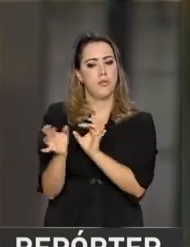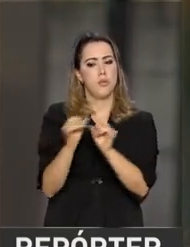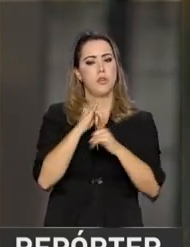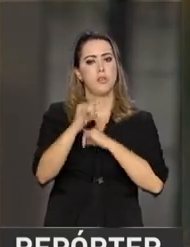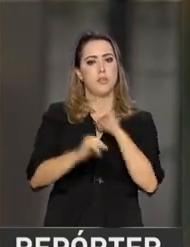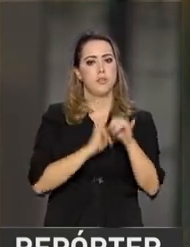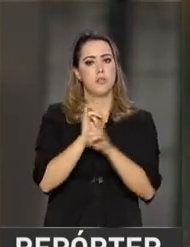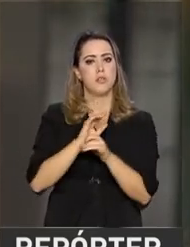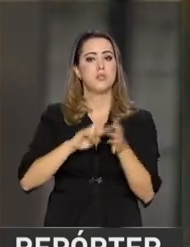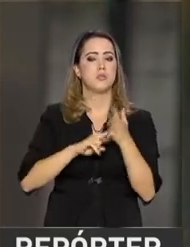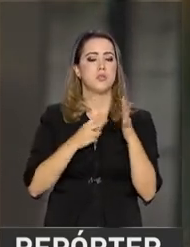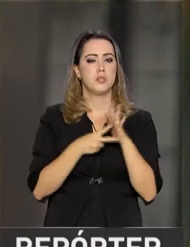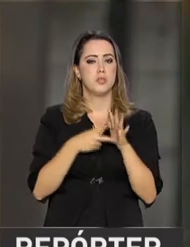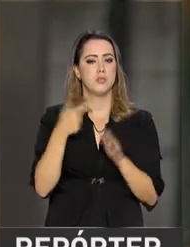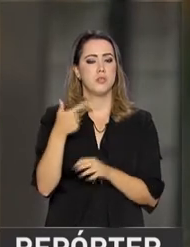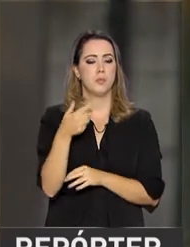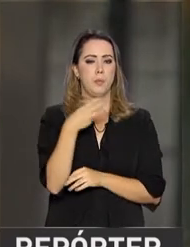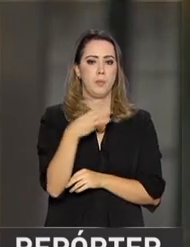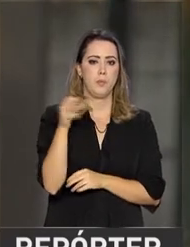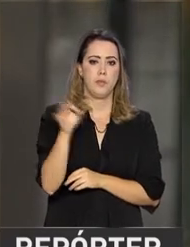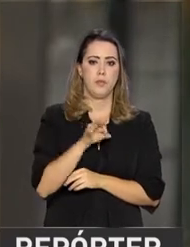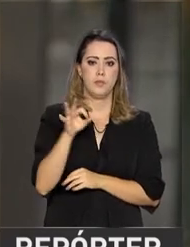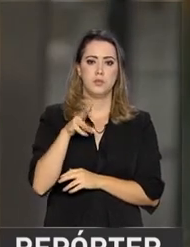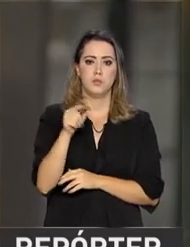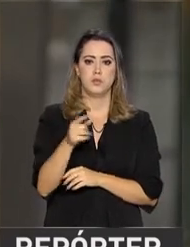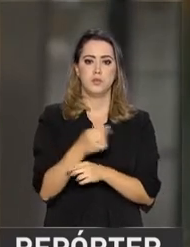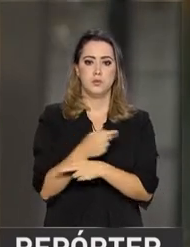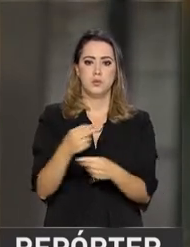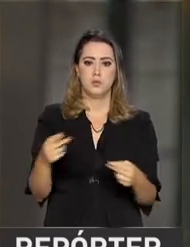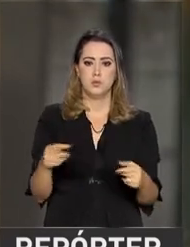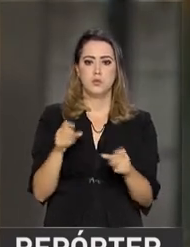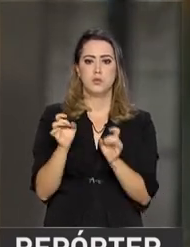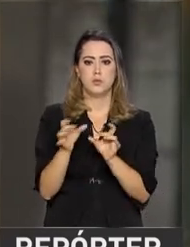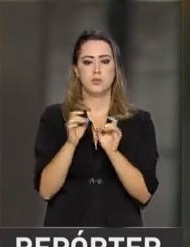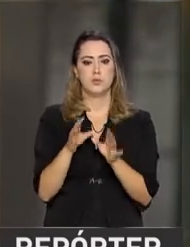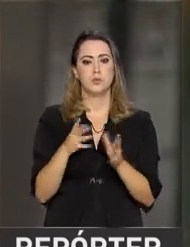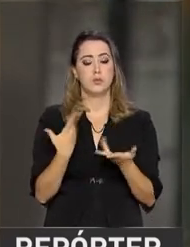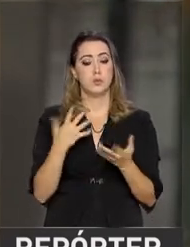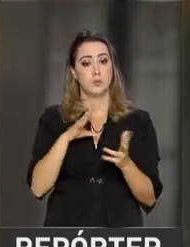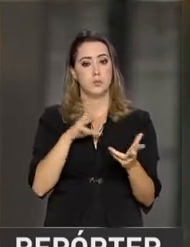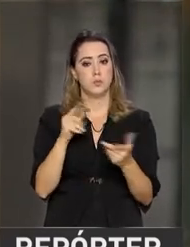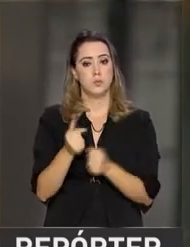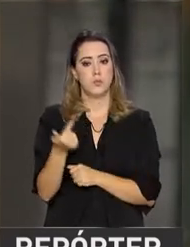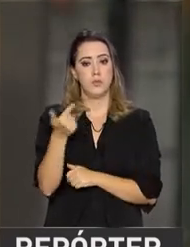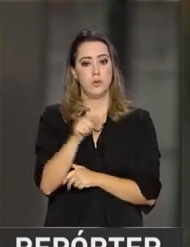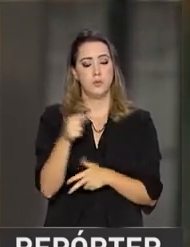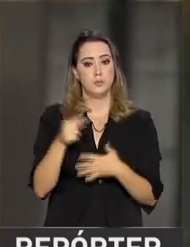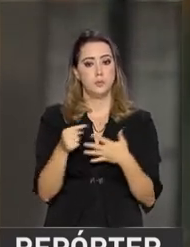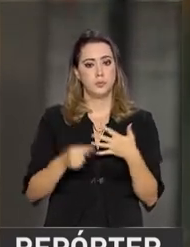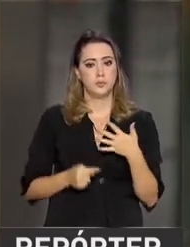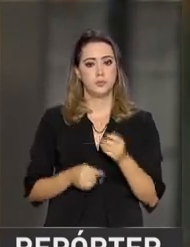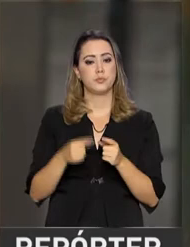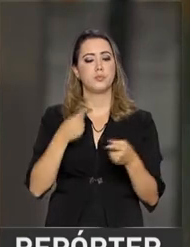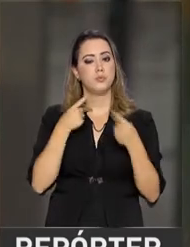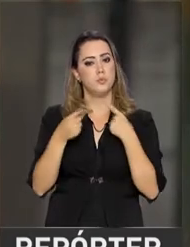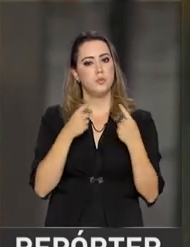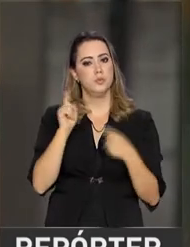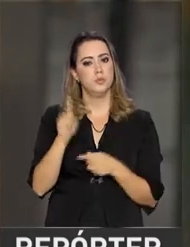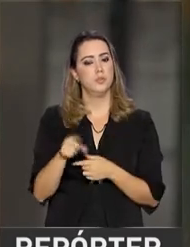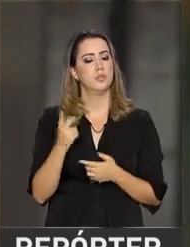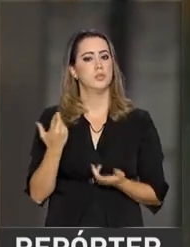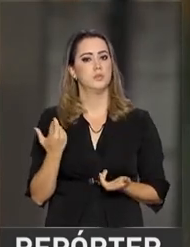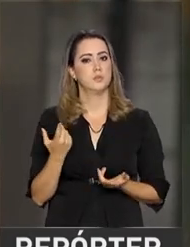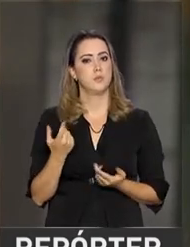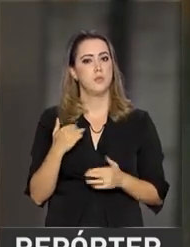de todos os bens e serviços comercializados no mundo. Outros pontos que vão ser debatidos são os